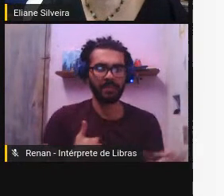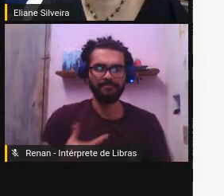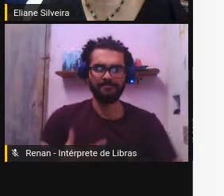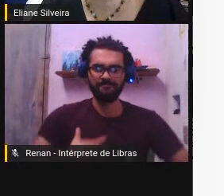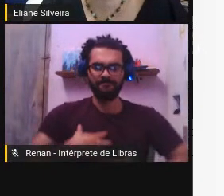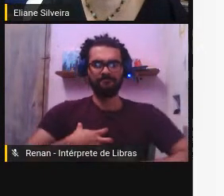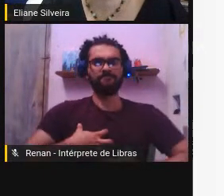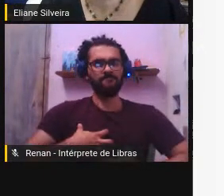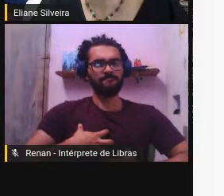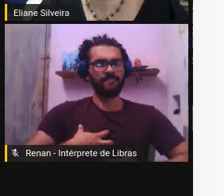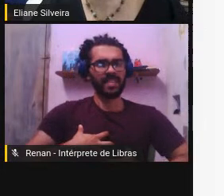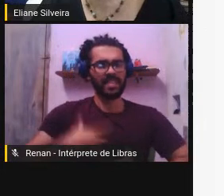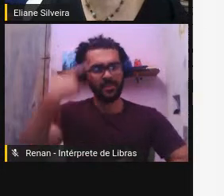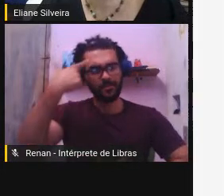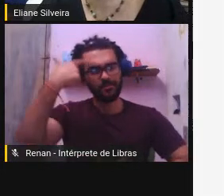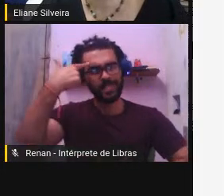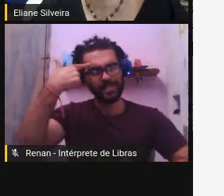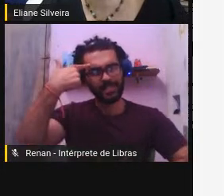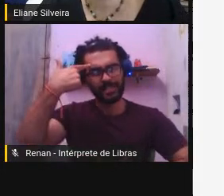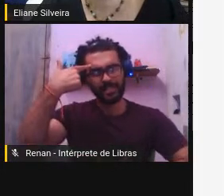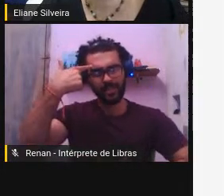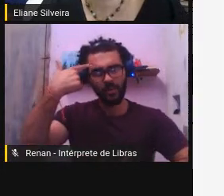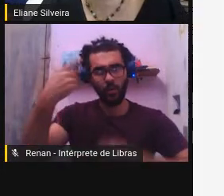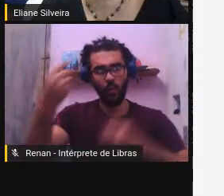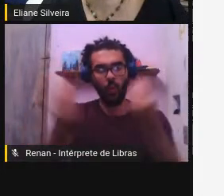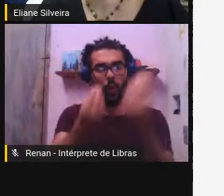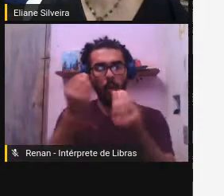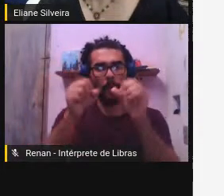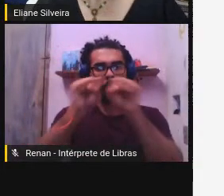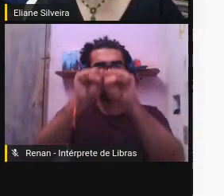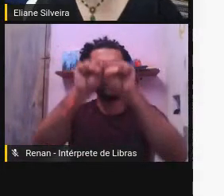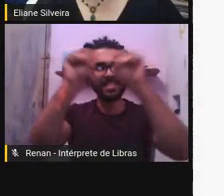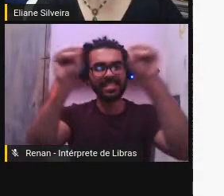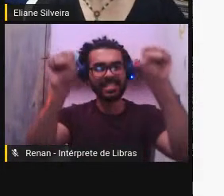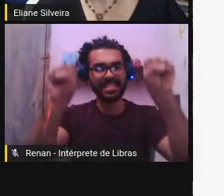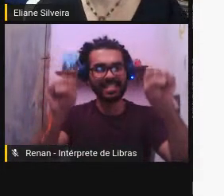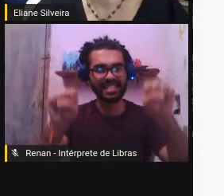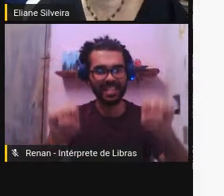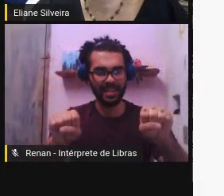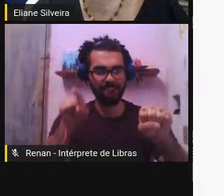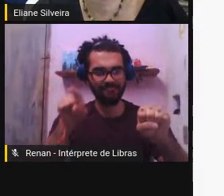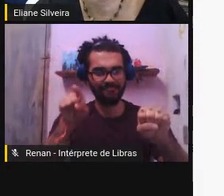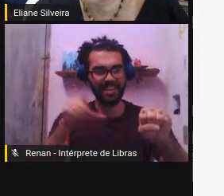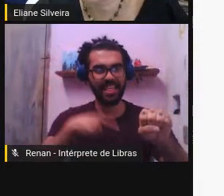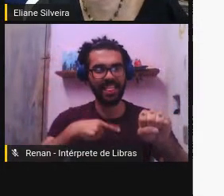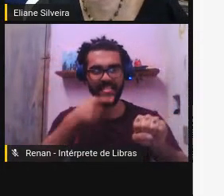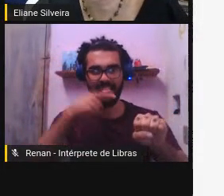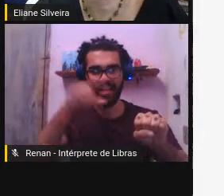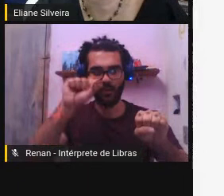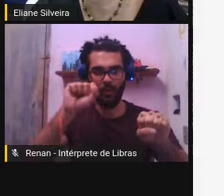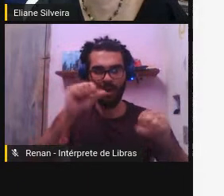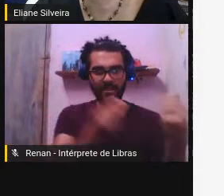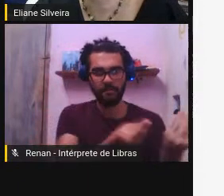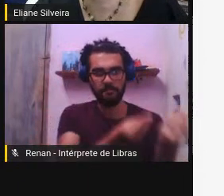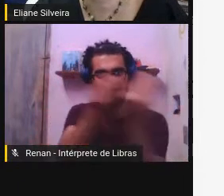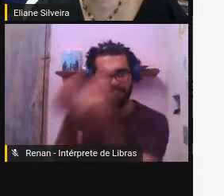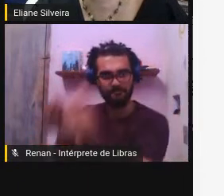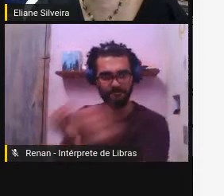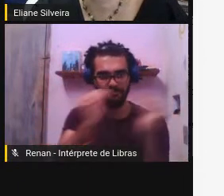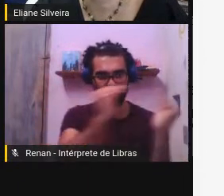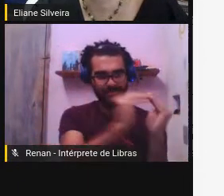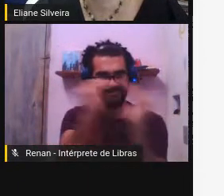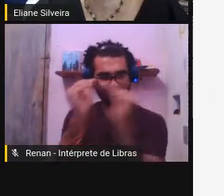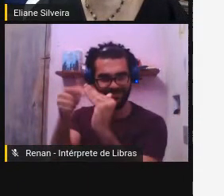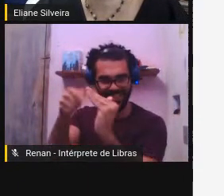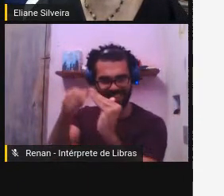geral de linguagem destinado ao Adolphe Pté. O Adolphe Pté, que era vizinha da casa de campo deles e tinha